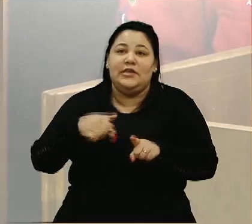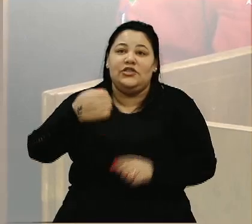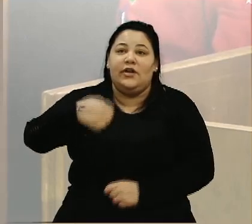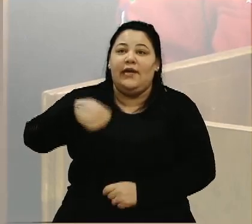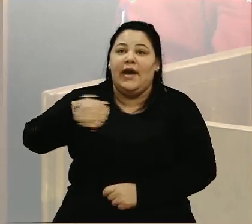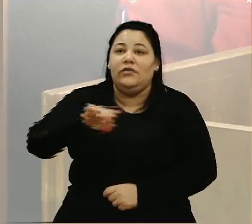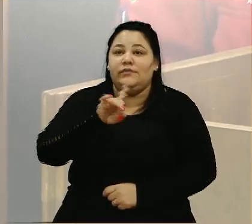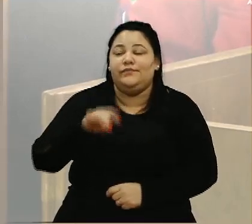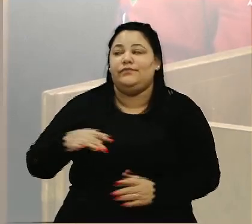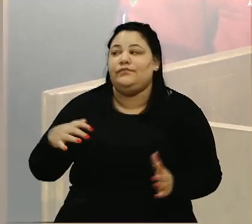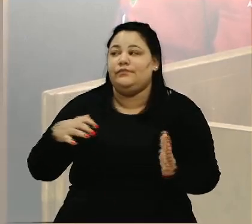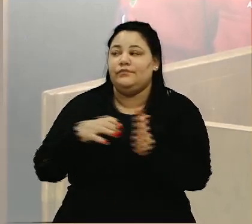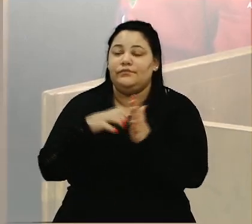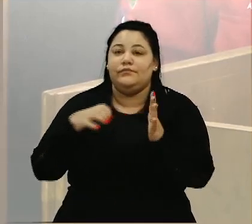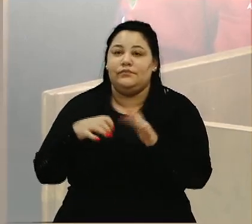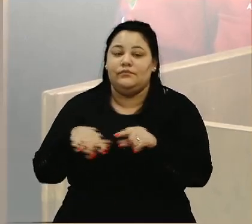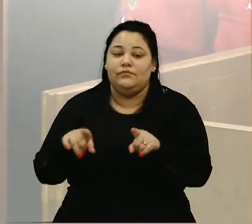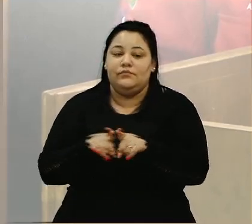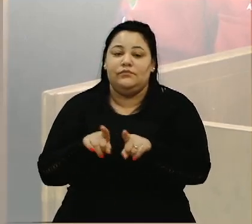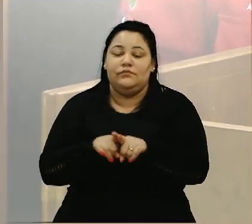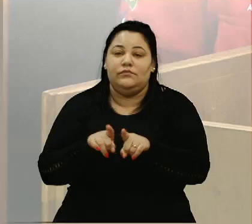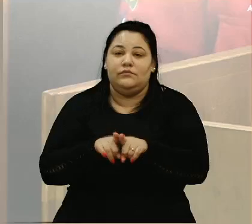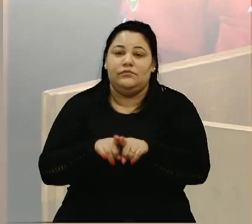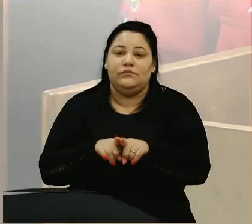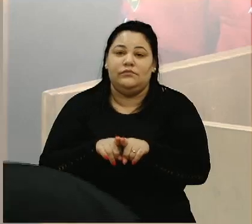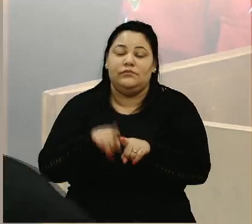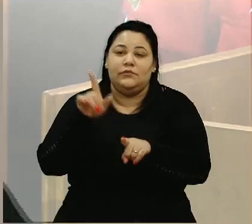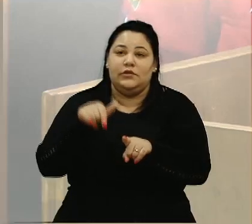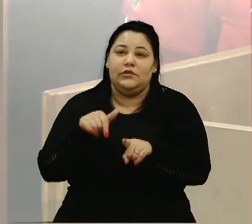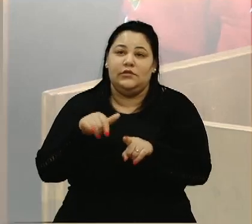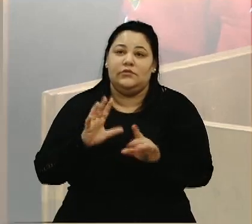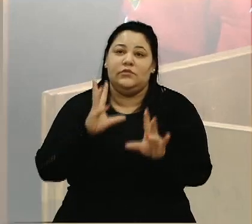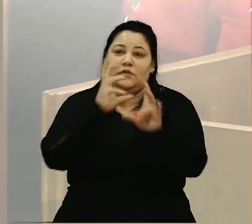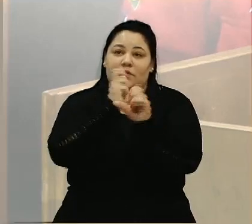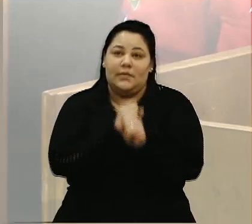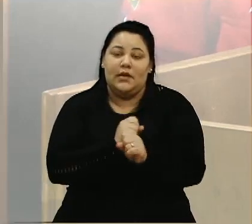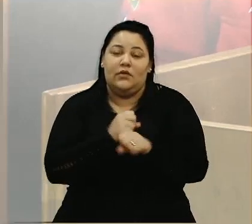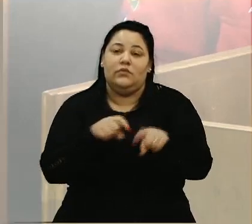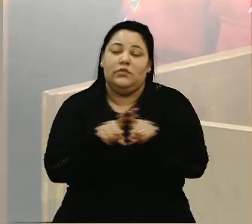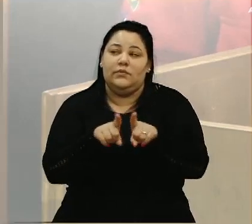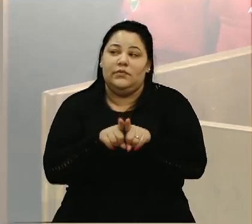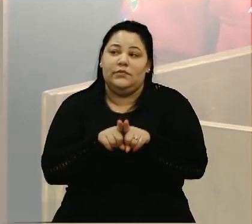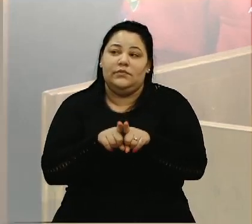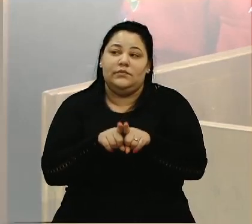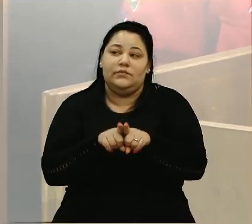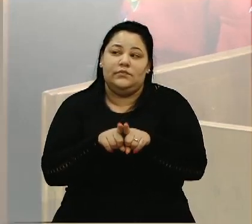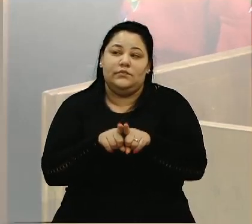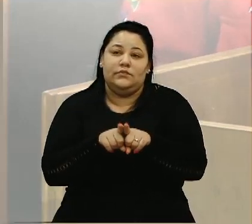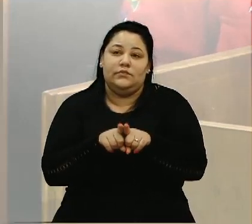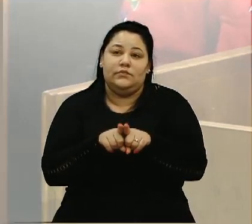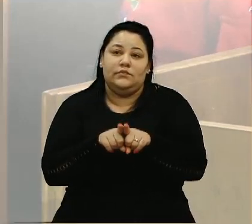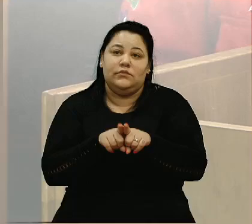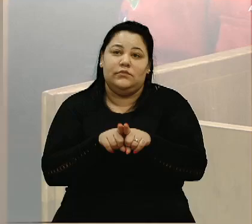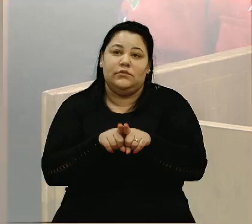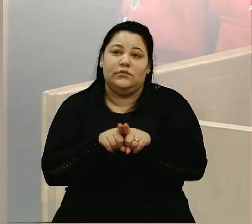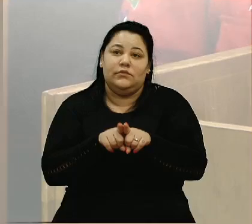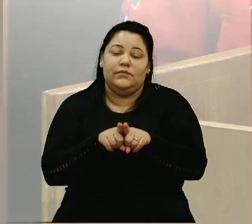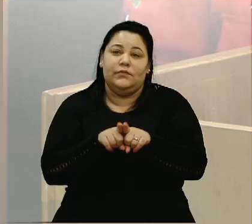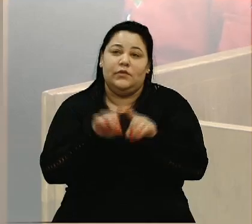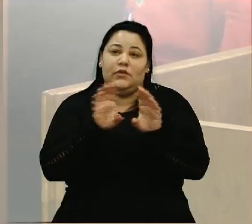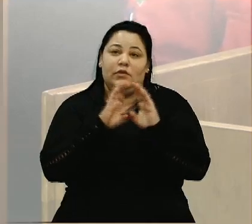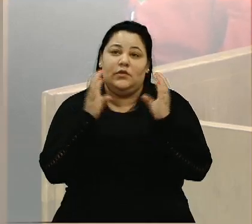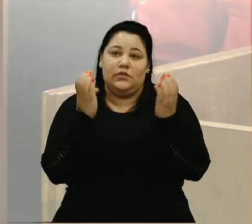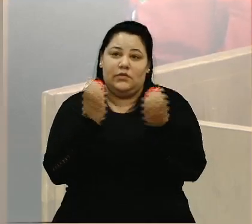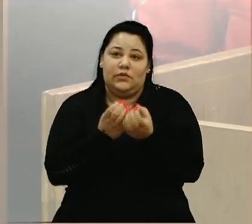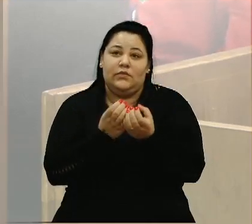também incêndios florestais, ali existe também a captura de animais silvestres, ali existe aquelas comunidades que moram em torno da Rota do